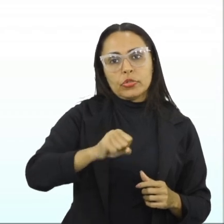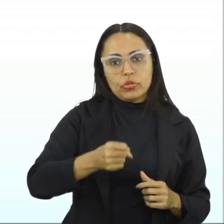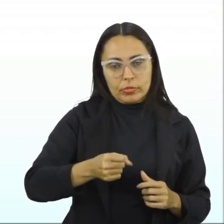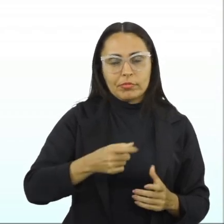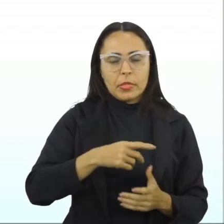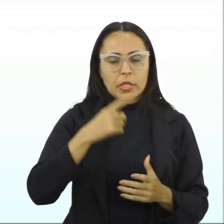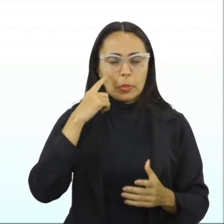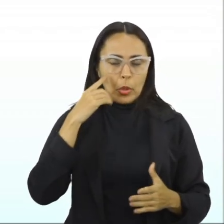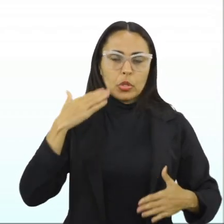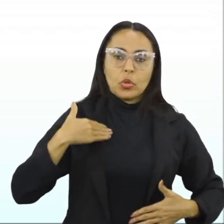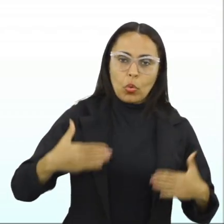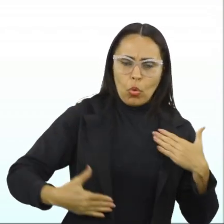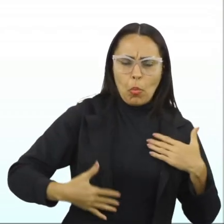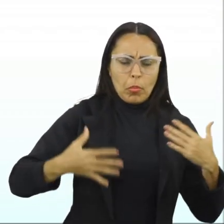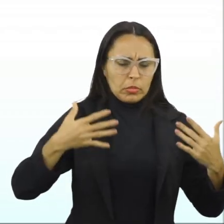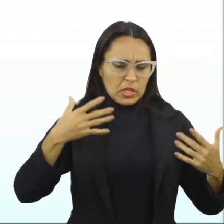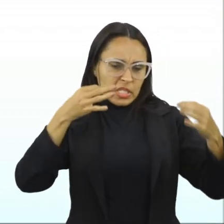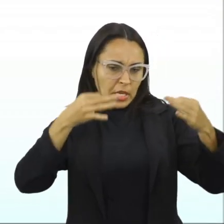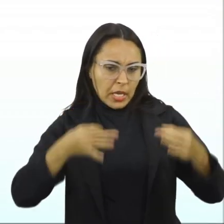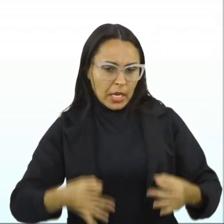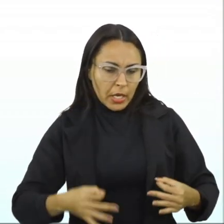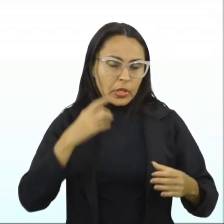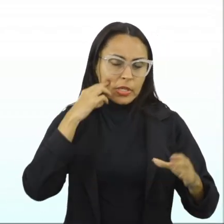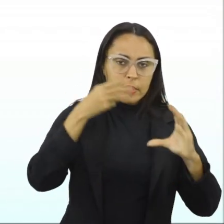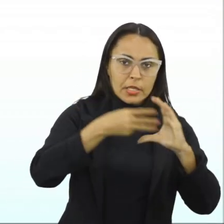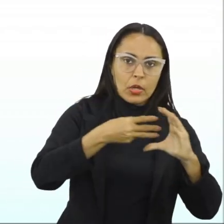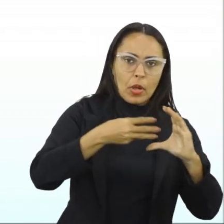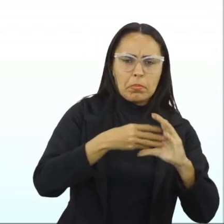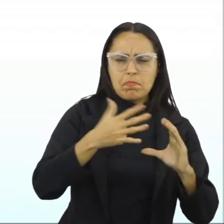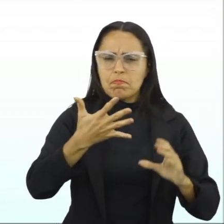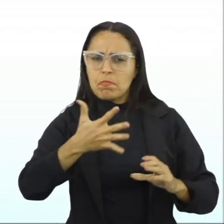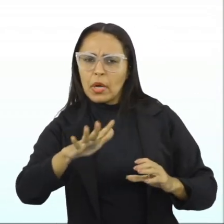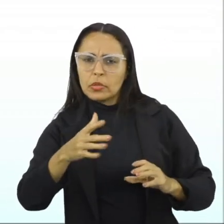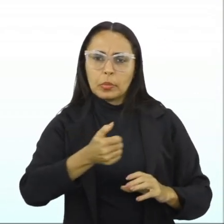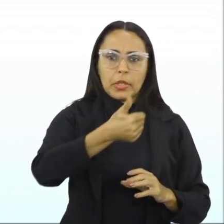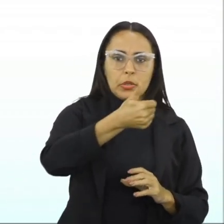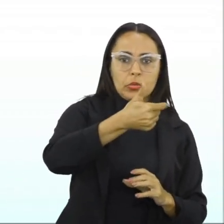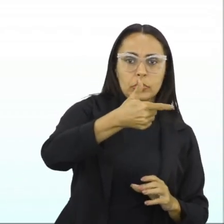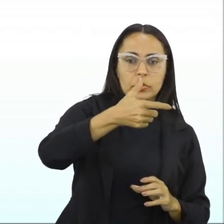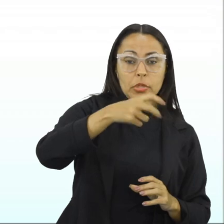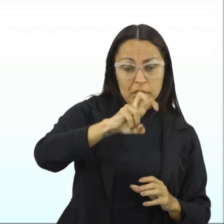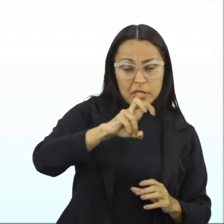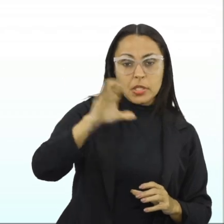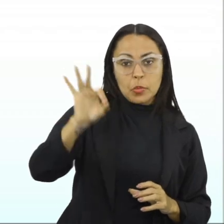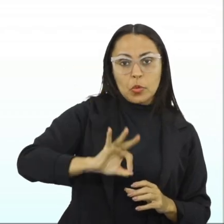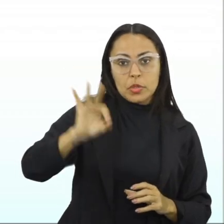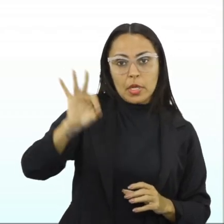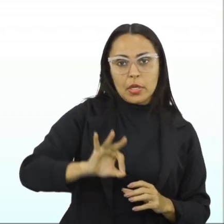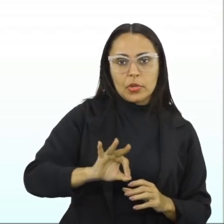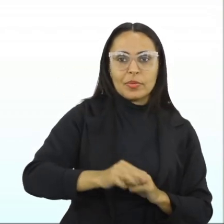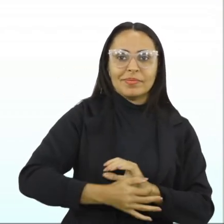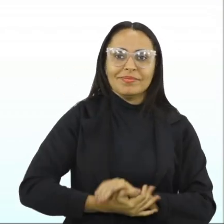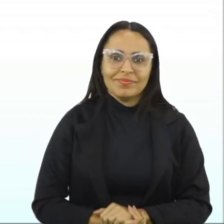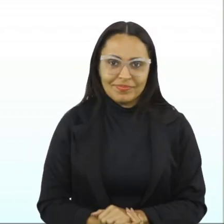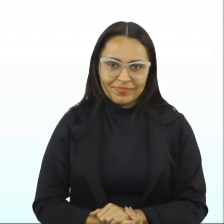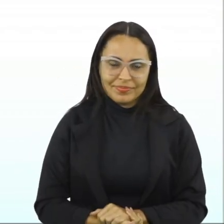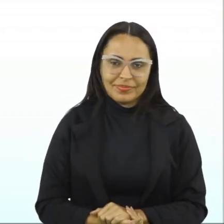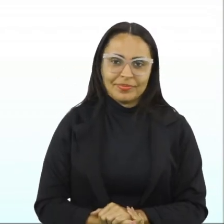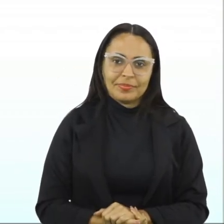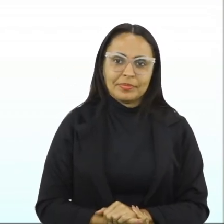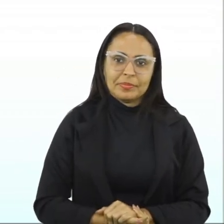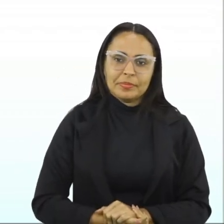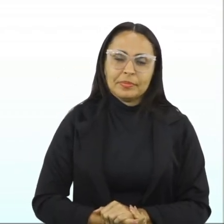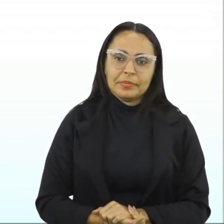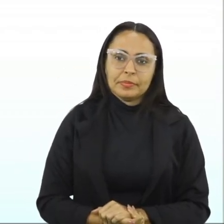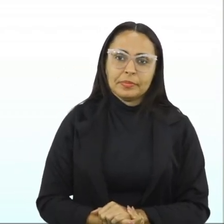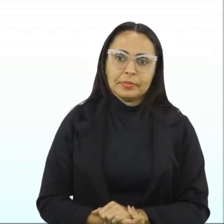teu corpo e nas tuas células você vai ter mais ou menos 15% de proteínas. você vai ter